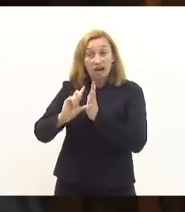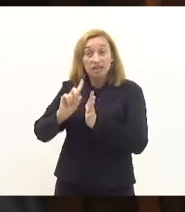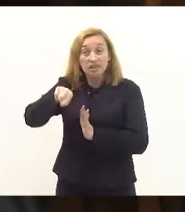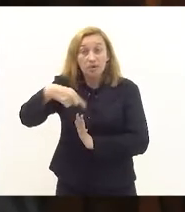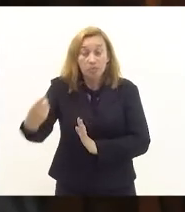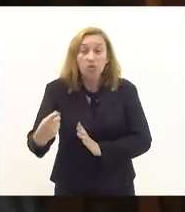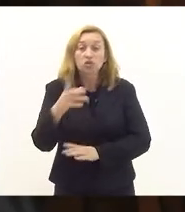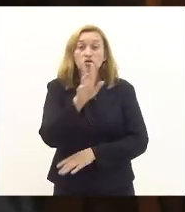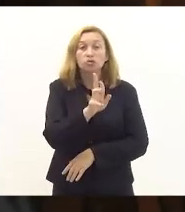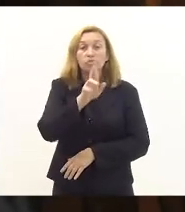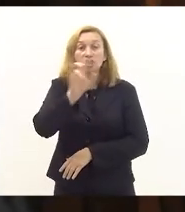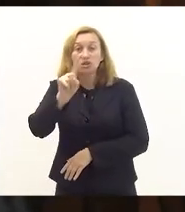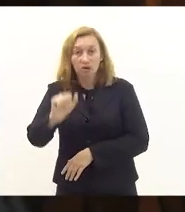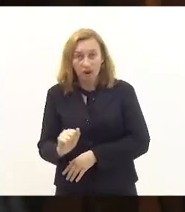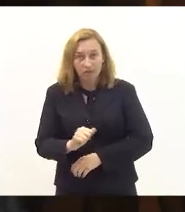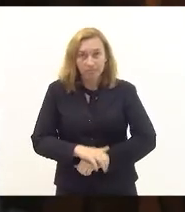Brizola.